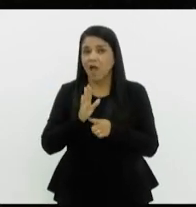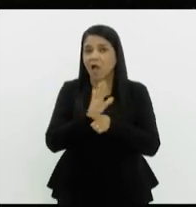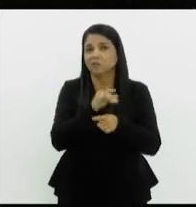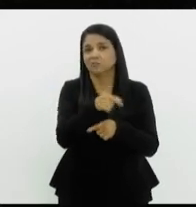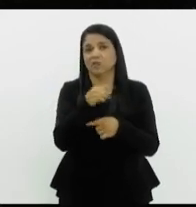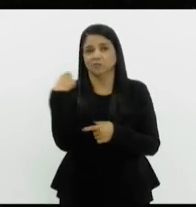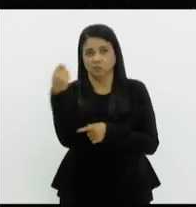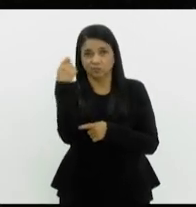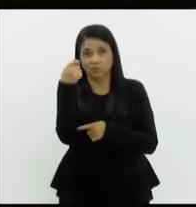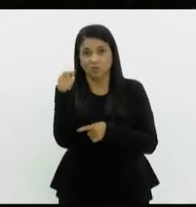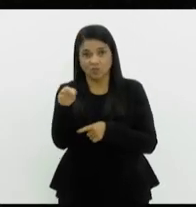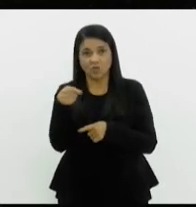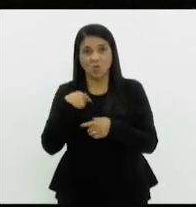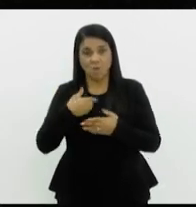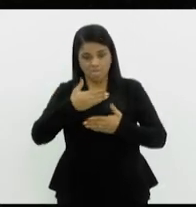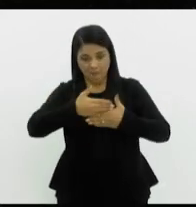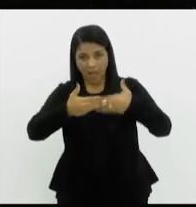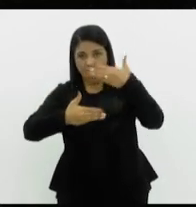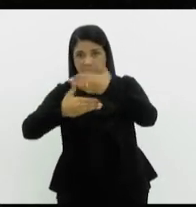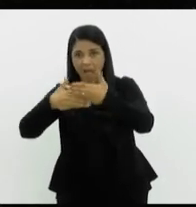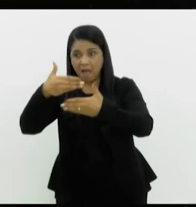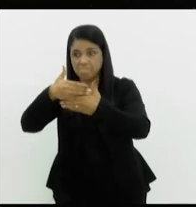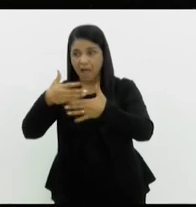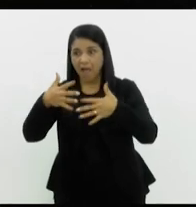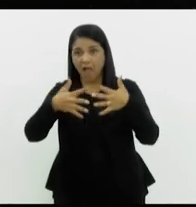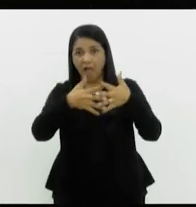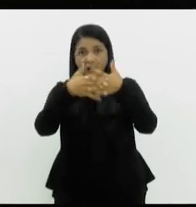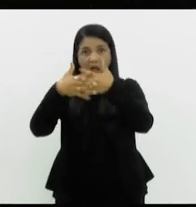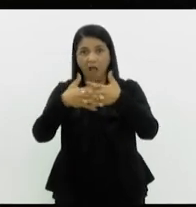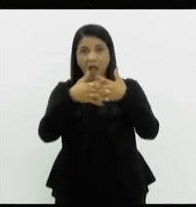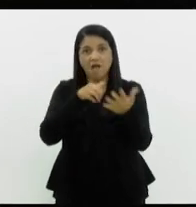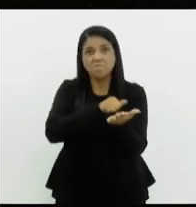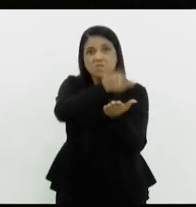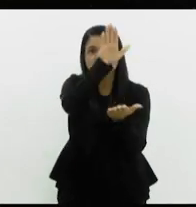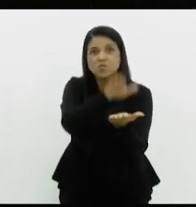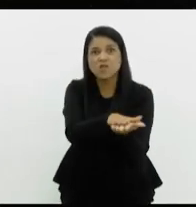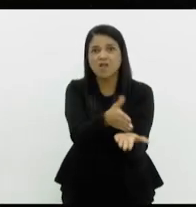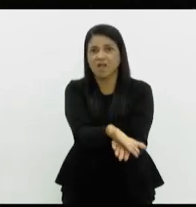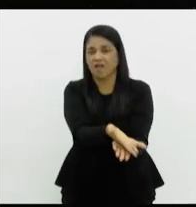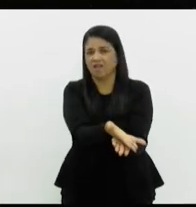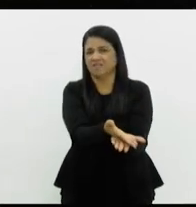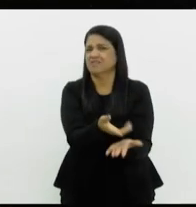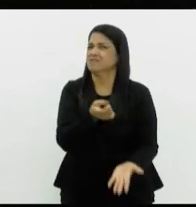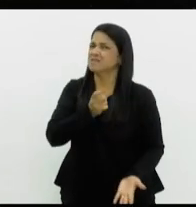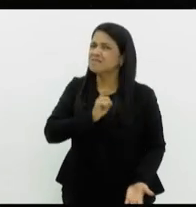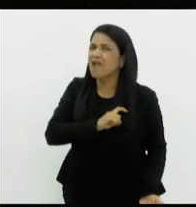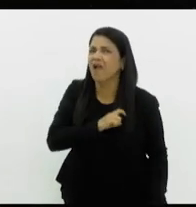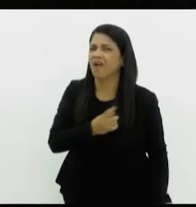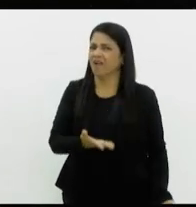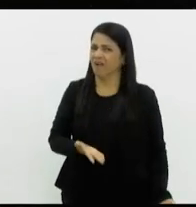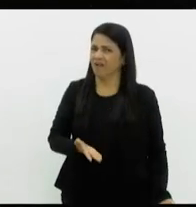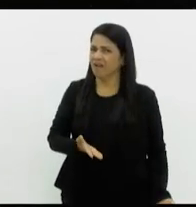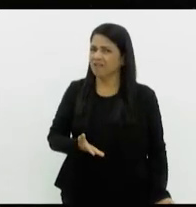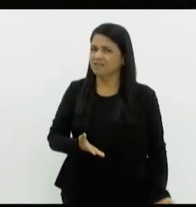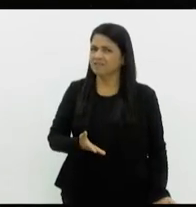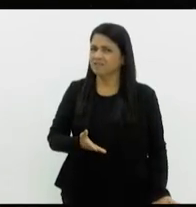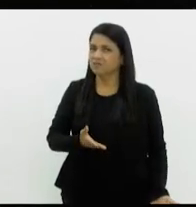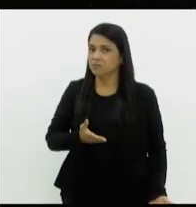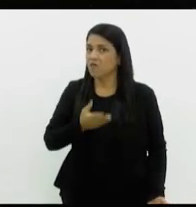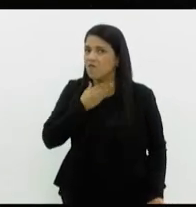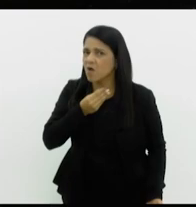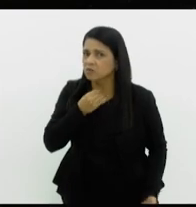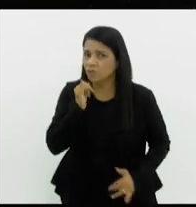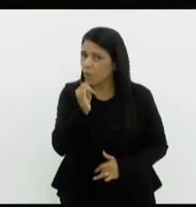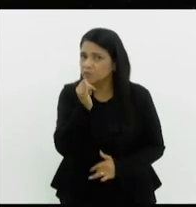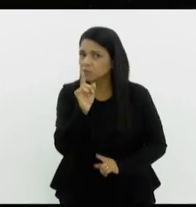multando, fazendo barreira para os caminhões não chegarem. Vocês estão de sacanagem, cara. Gente, isso não é fake news, não, tá? Eu